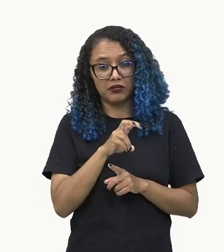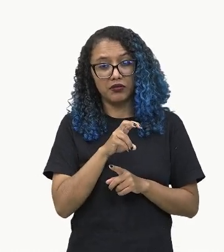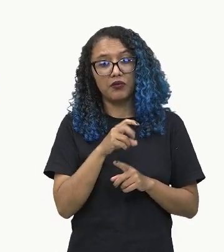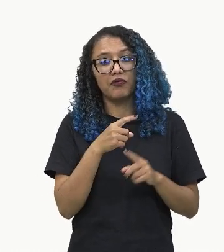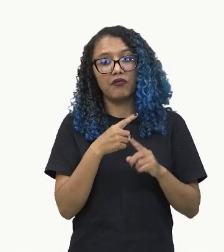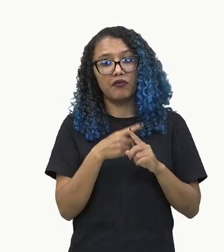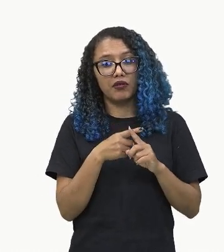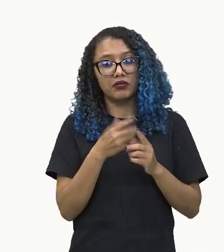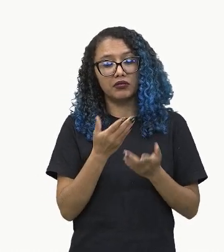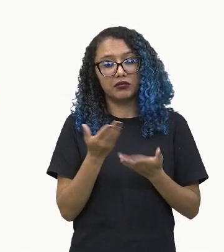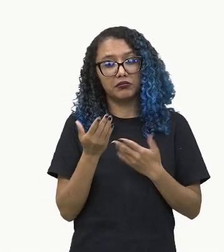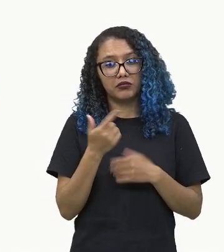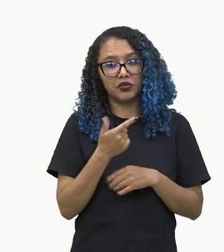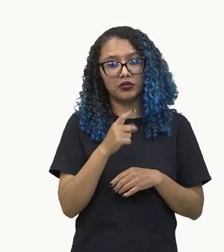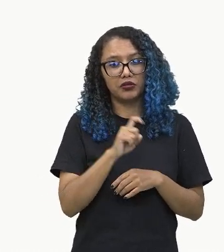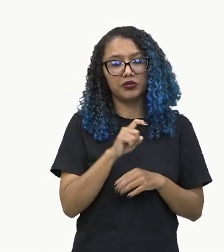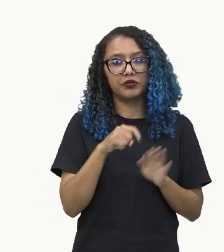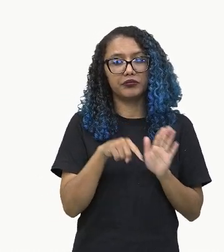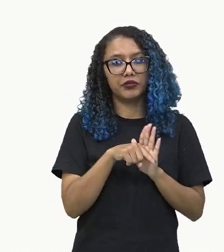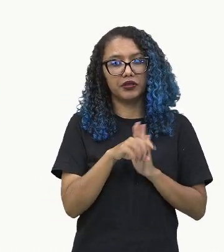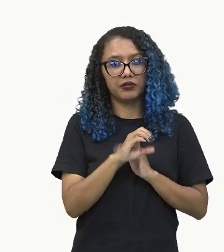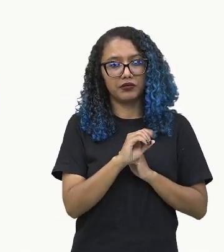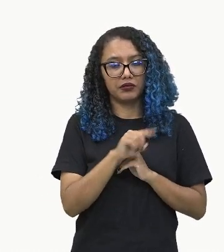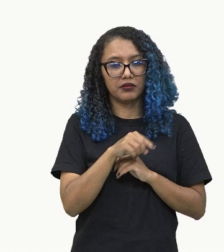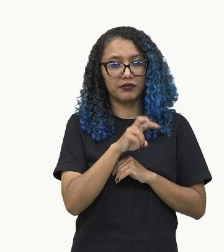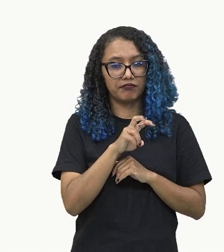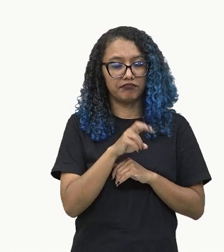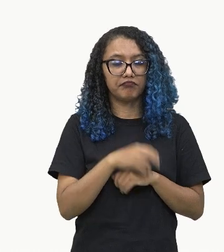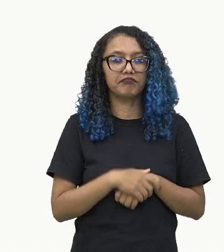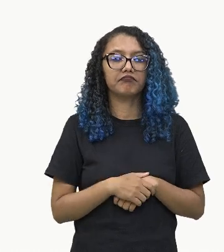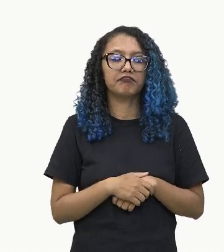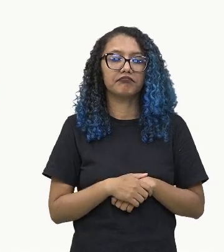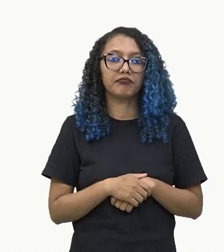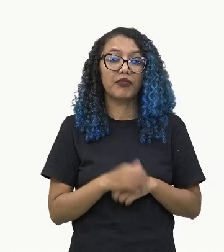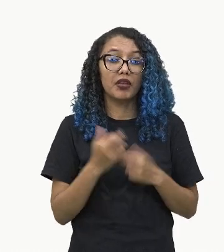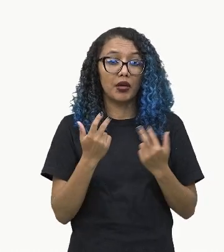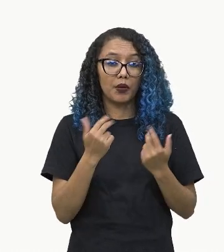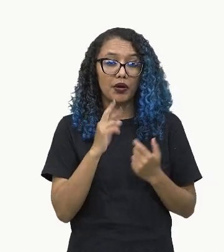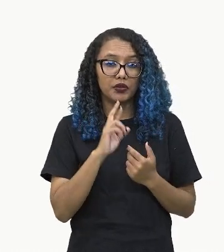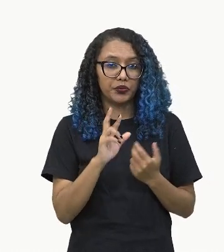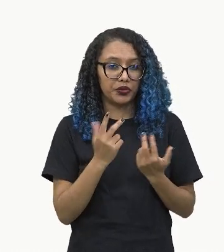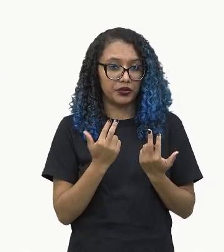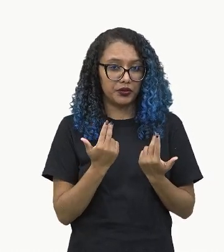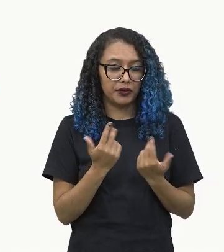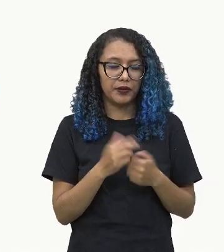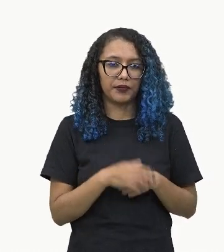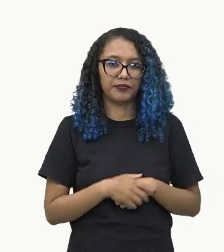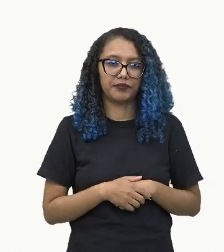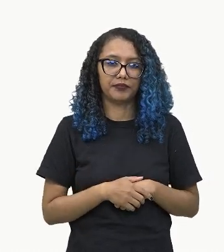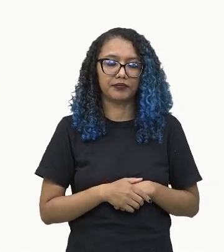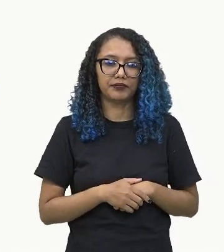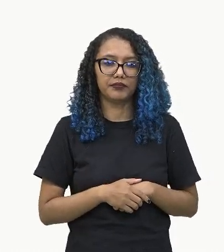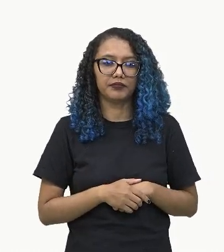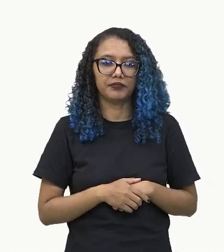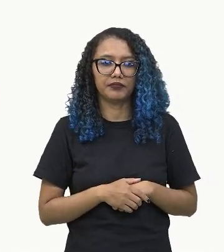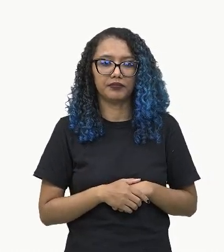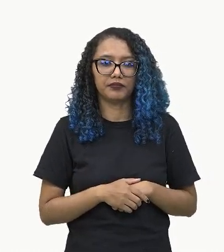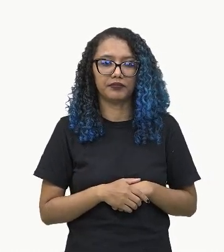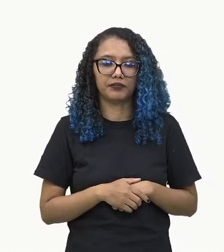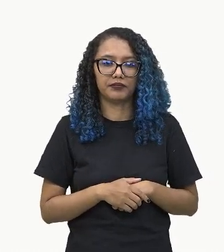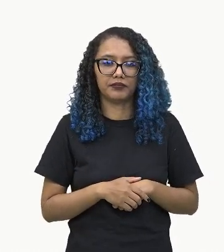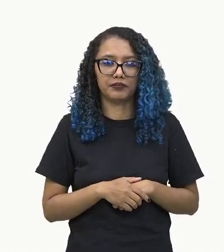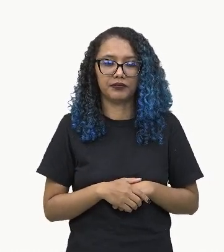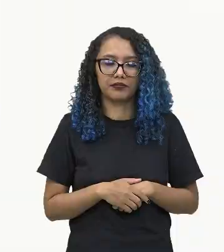0,5 vezes 2x menos 0,5, tá bom? Então, entenda, pessoal,